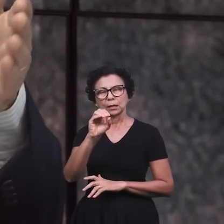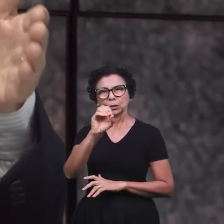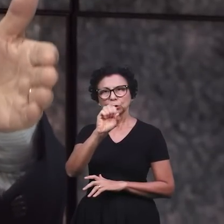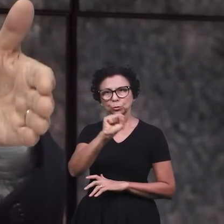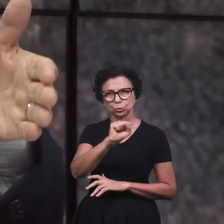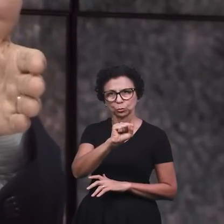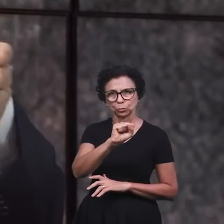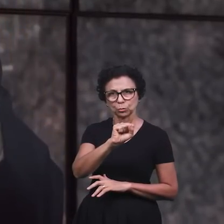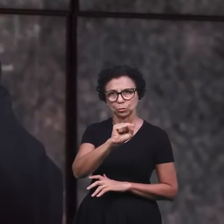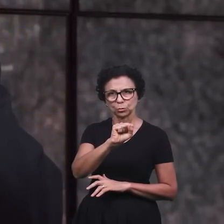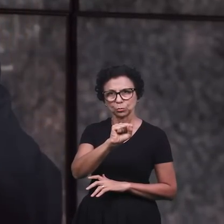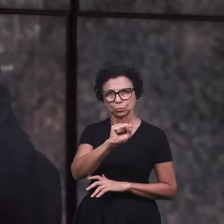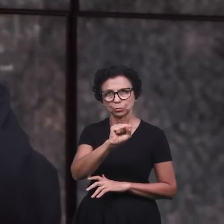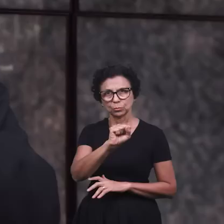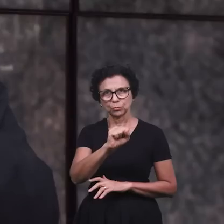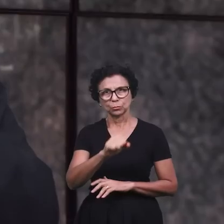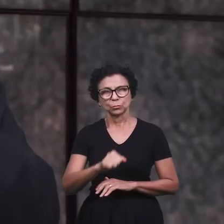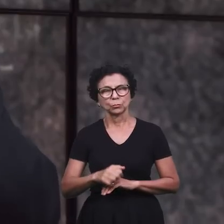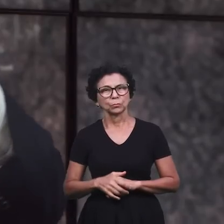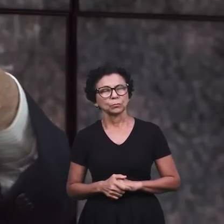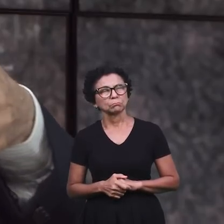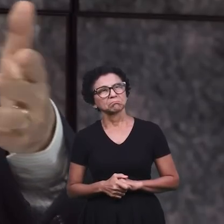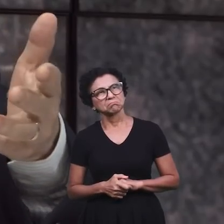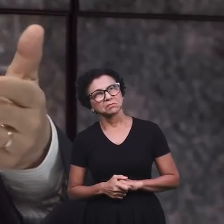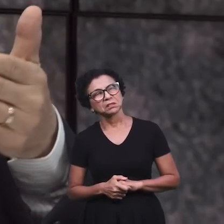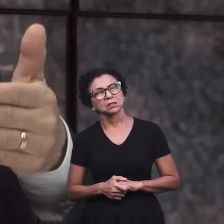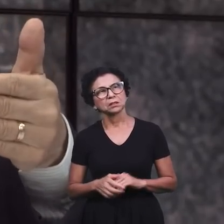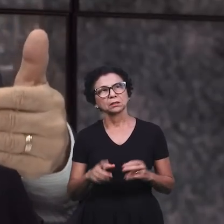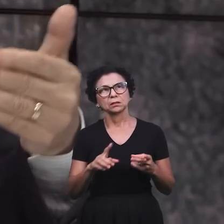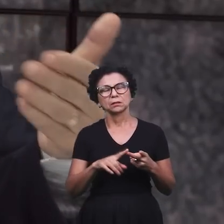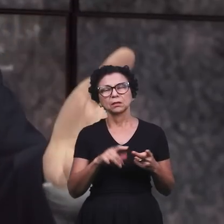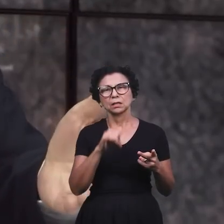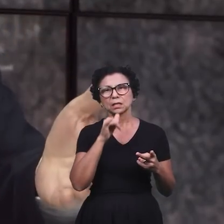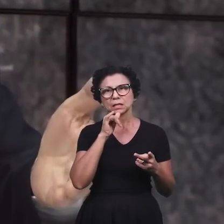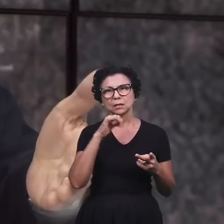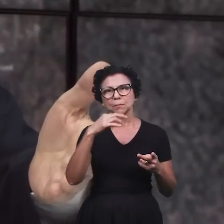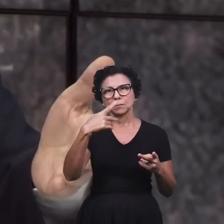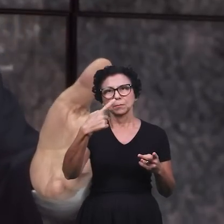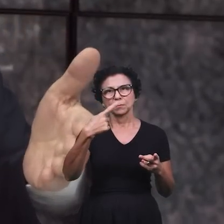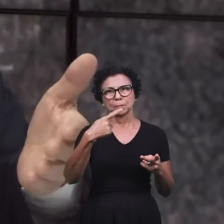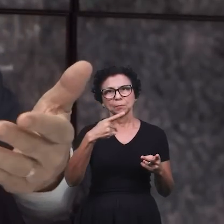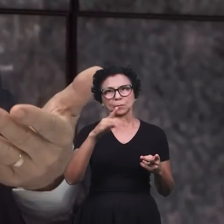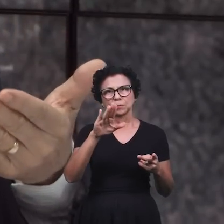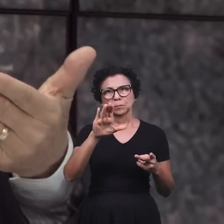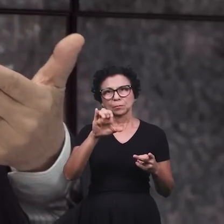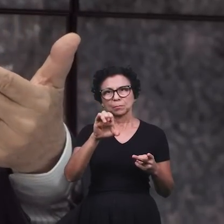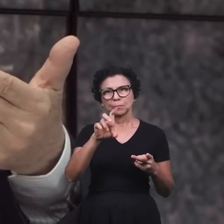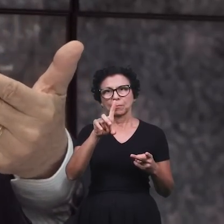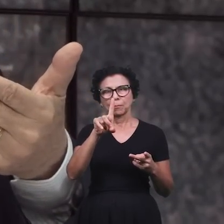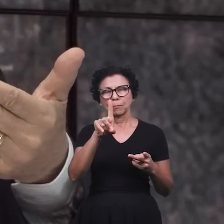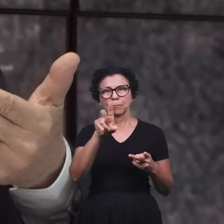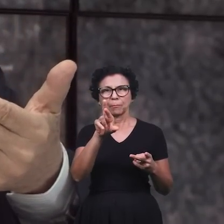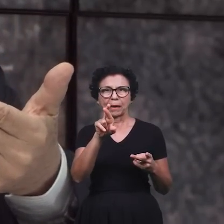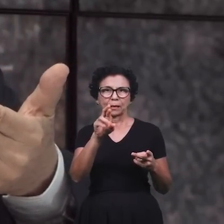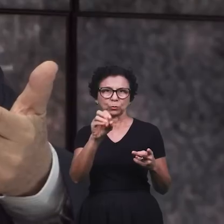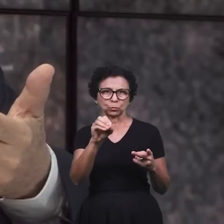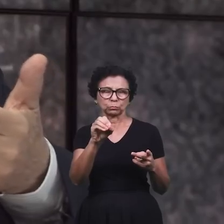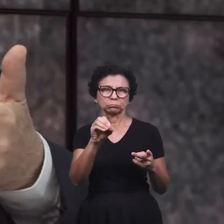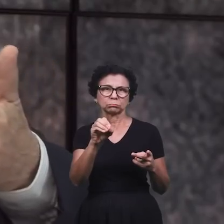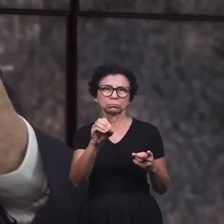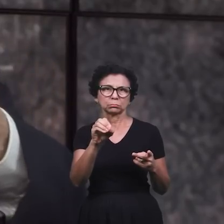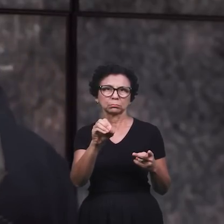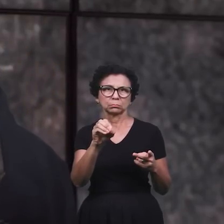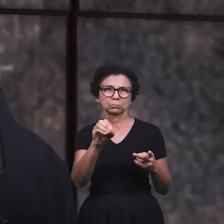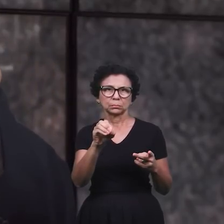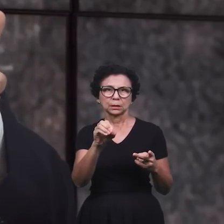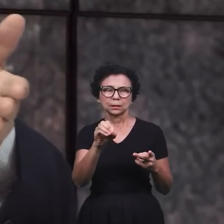Aliás, pedra e Pedro, o masculino de pedra, né? Então ele passou a chamar-se Pedro, que